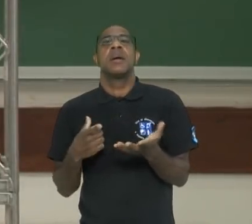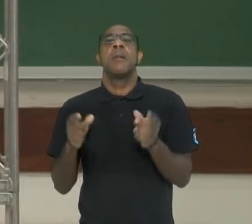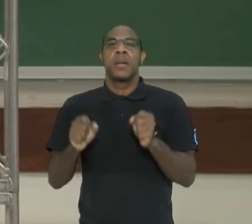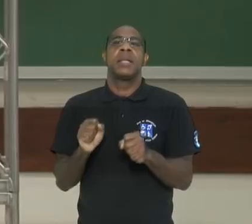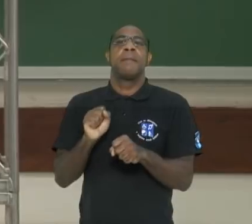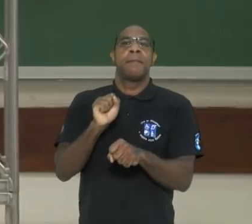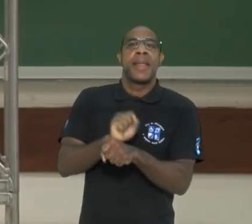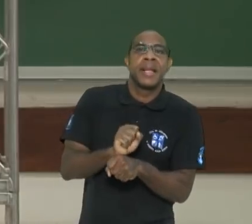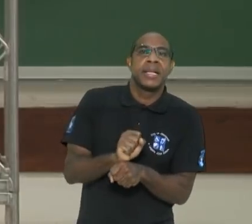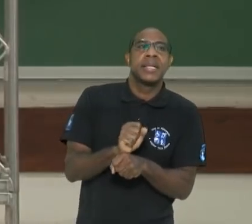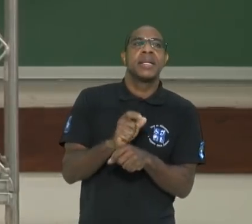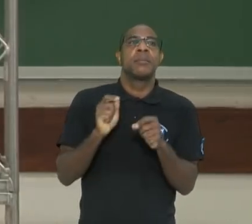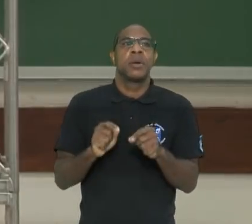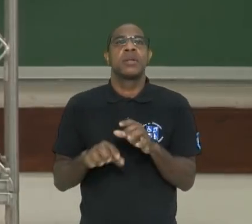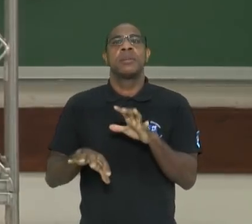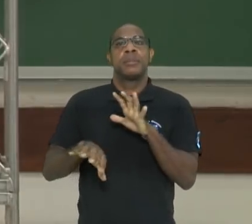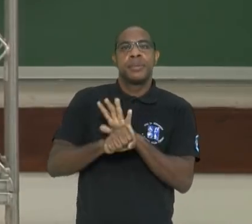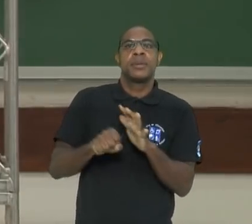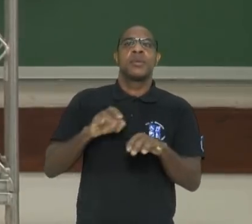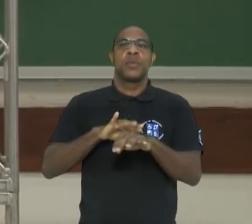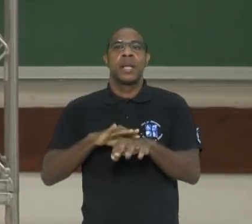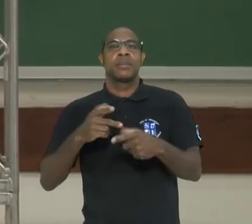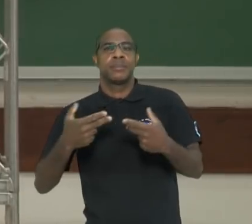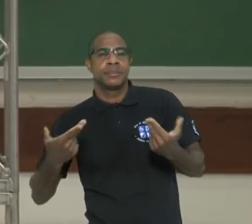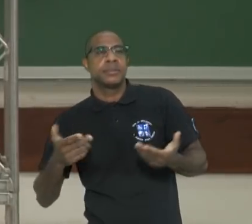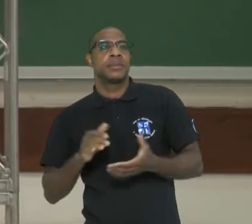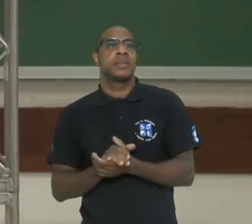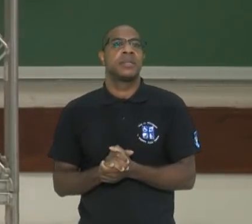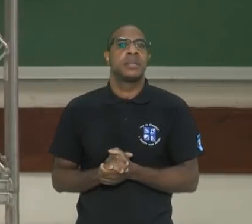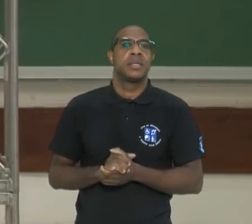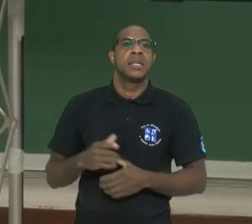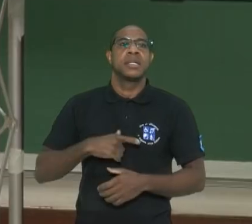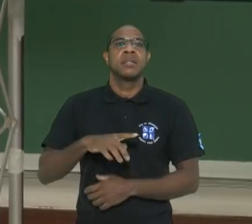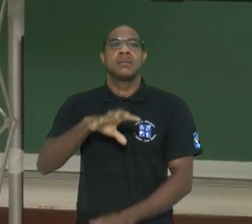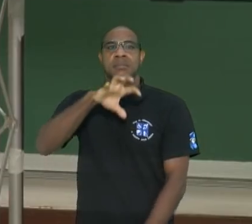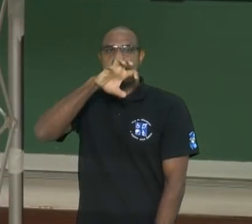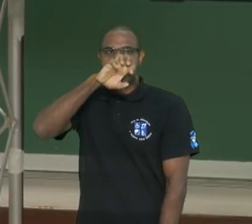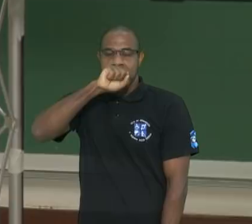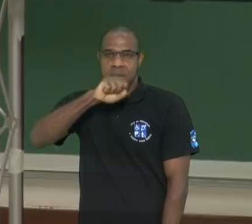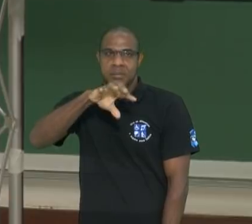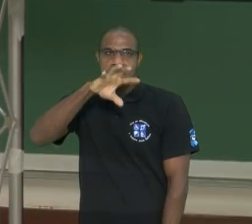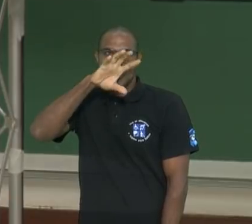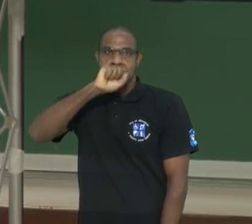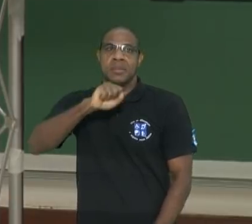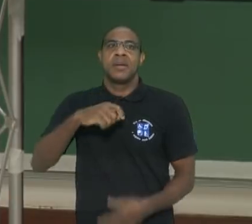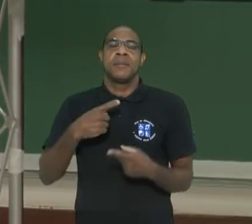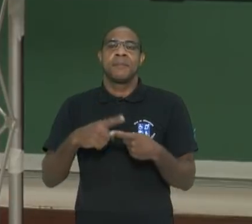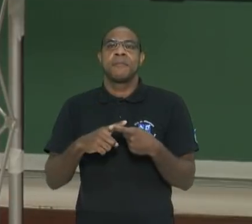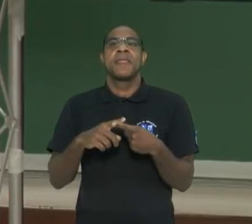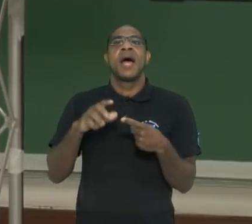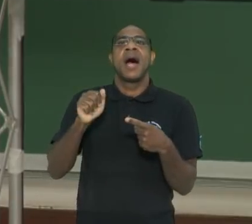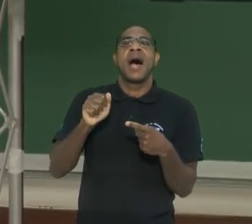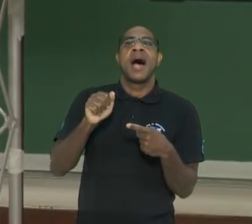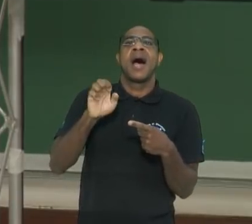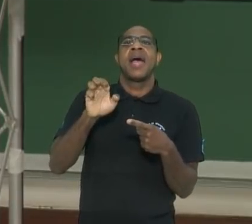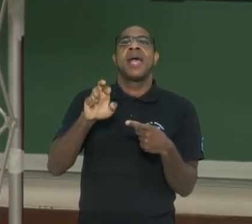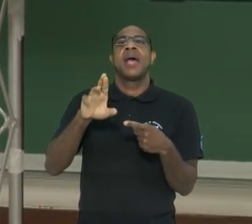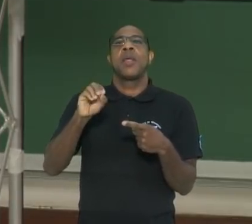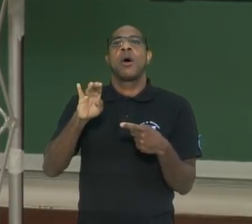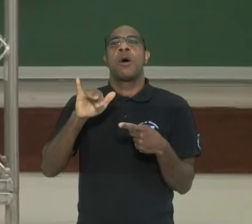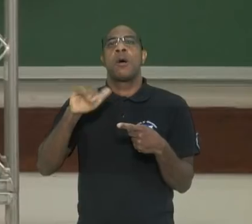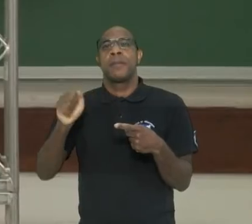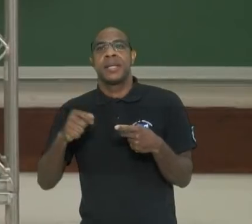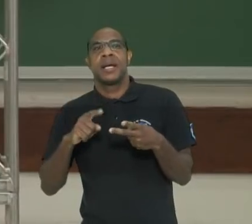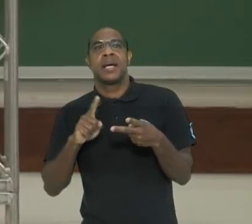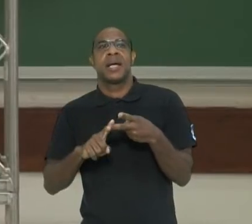parasitas e acabam causando doenças. Tem uma respiração que é aeróbica, uma reprodução que pode